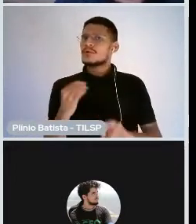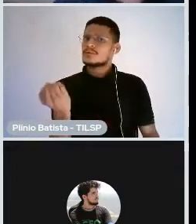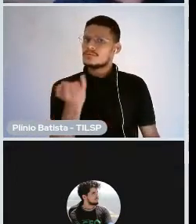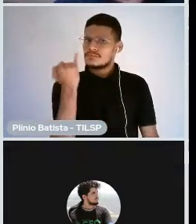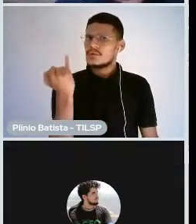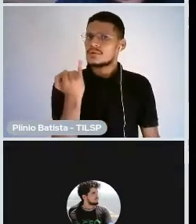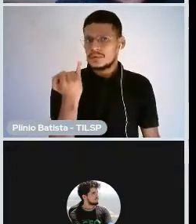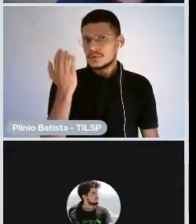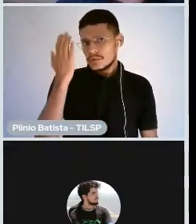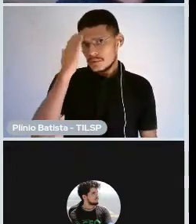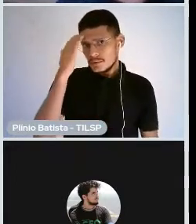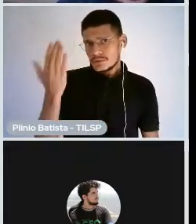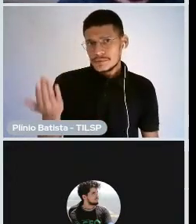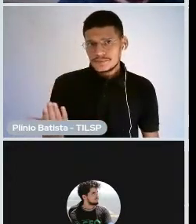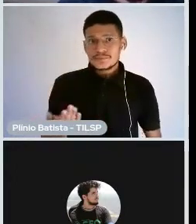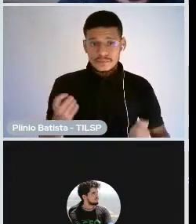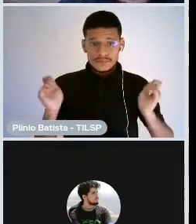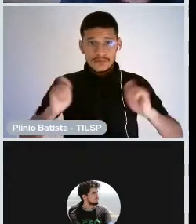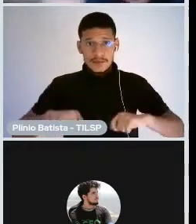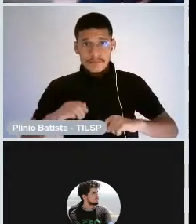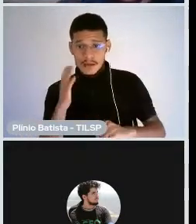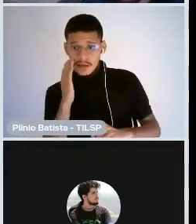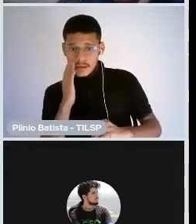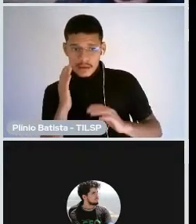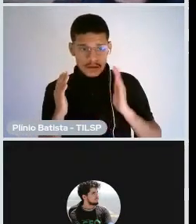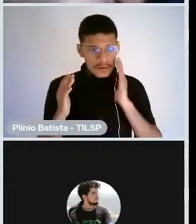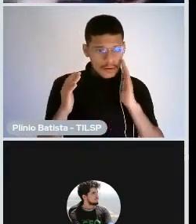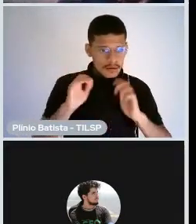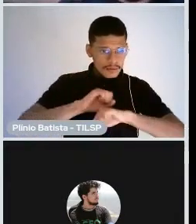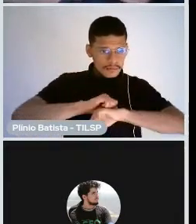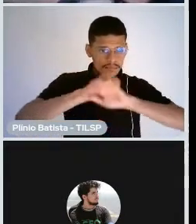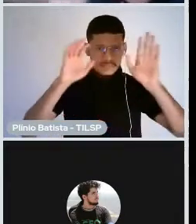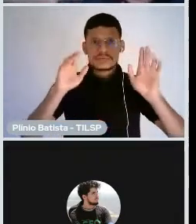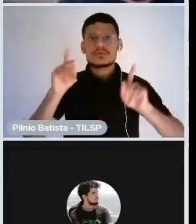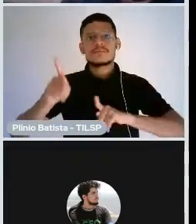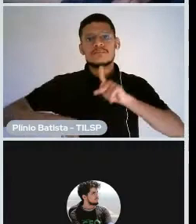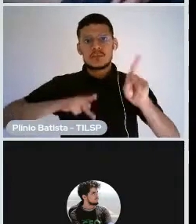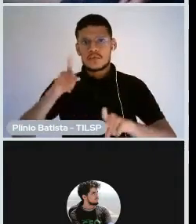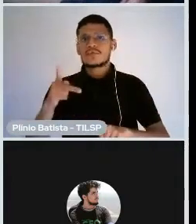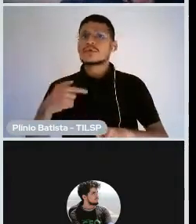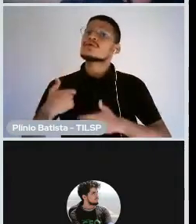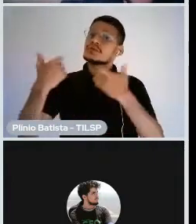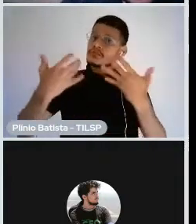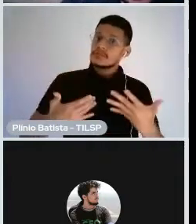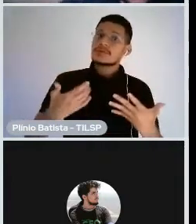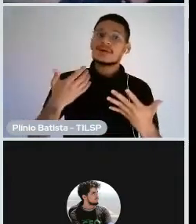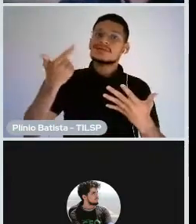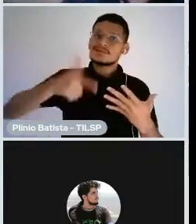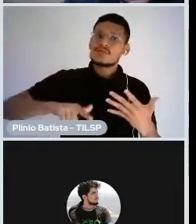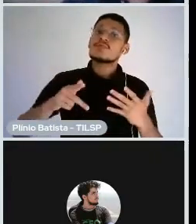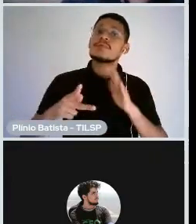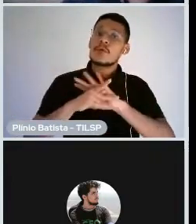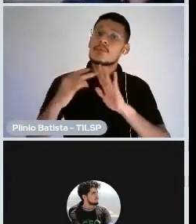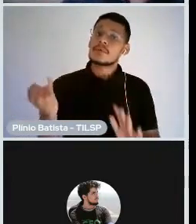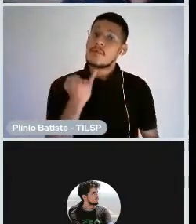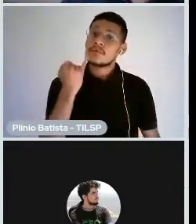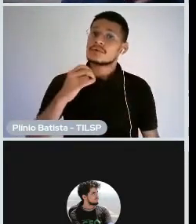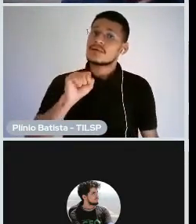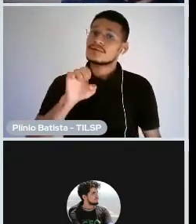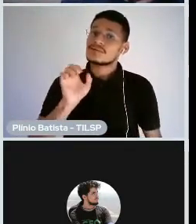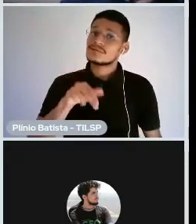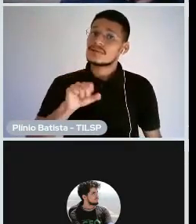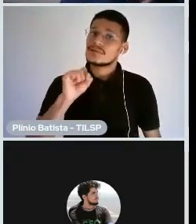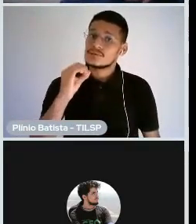importantes para a gente entender a população. E aí, como o Tiago falou, novamente, eu reitero aqui a importância do censo. O censo, ele iria, de